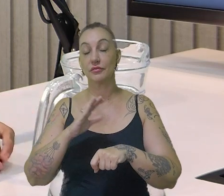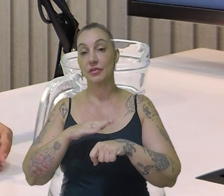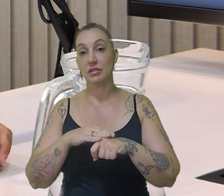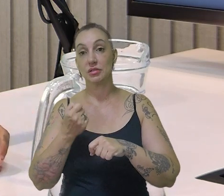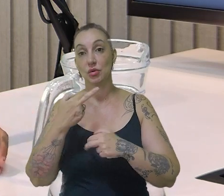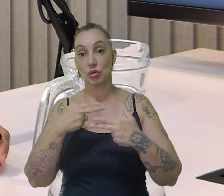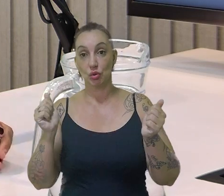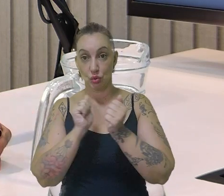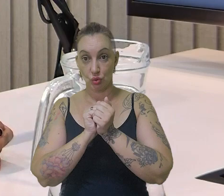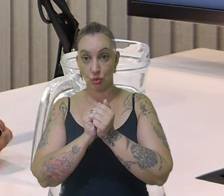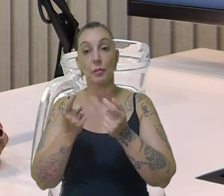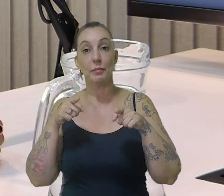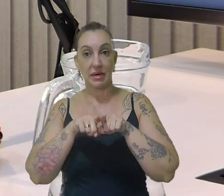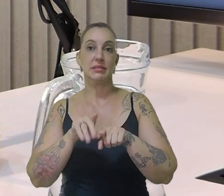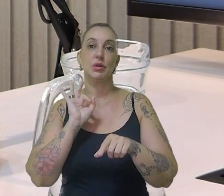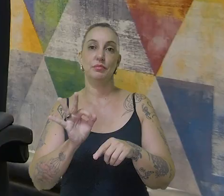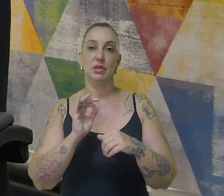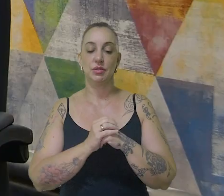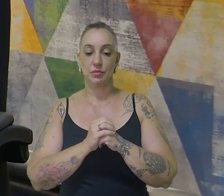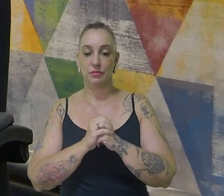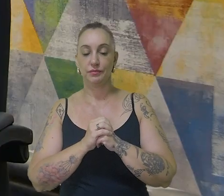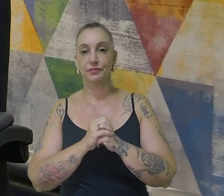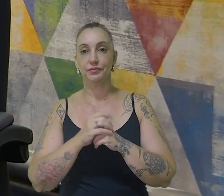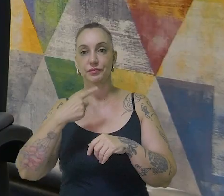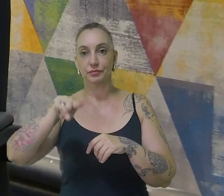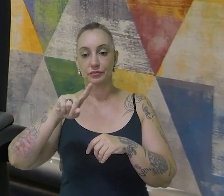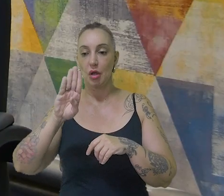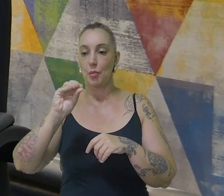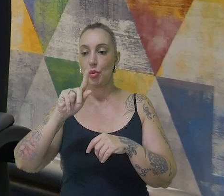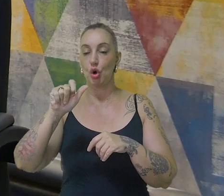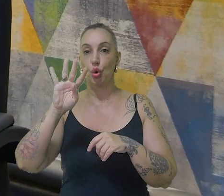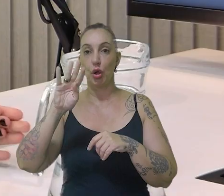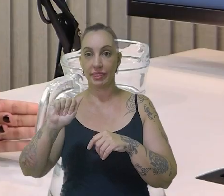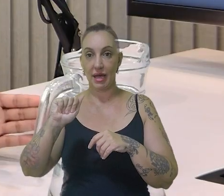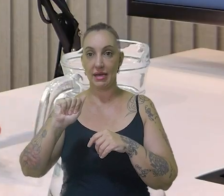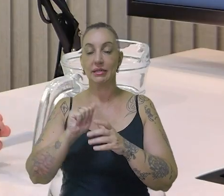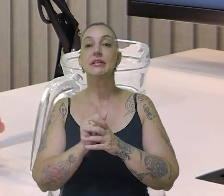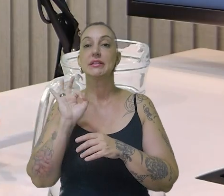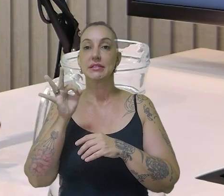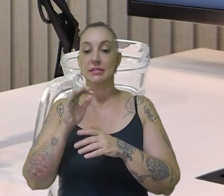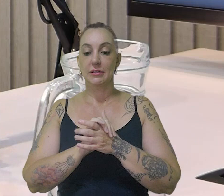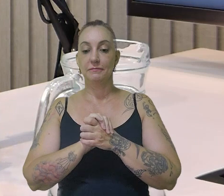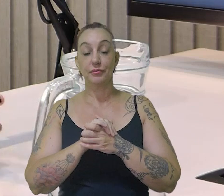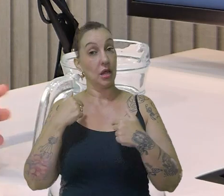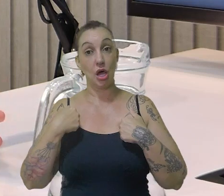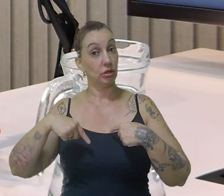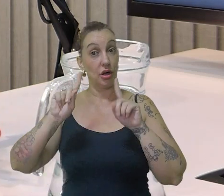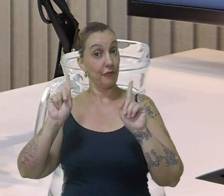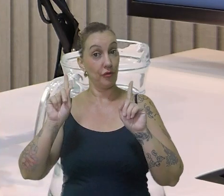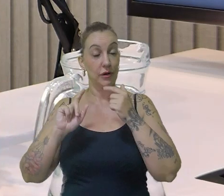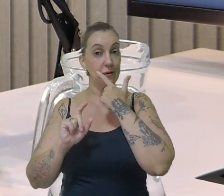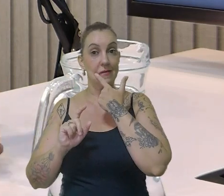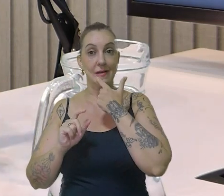coisa juntos assim é um parceirão mesmo e vocês foram para Bogotá não foi é a peça foi para Bogotá eu não fui para